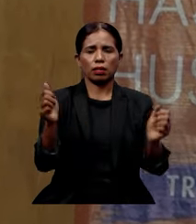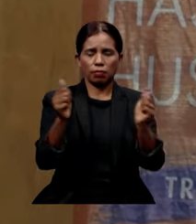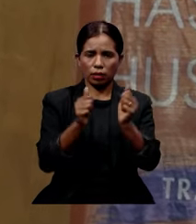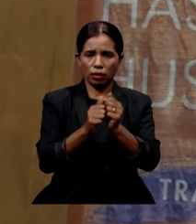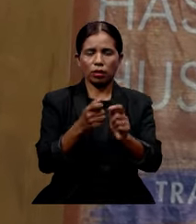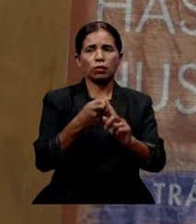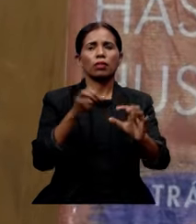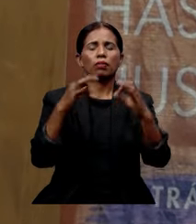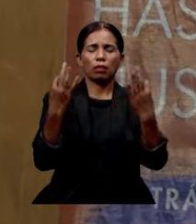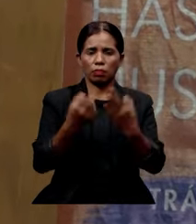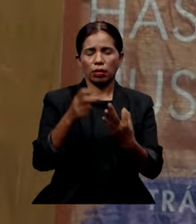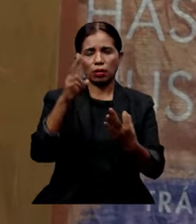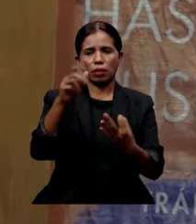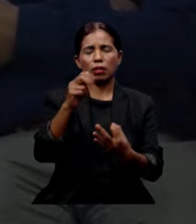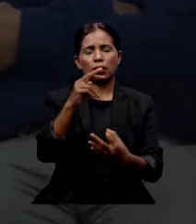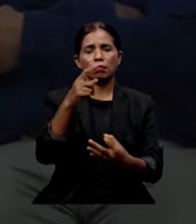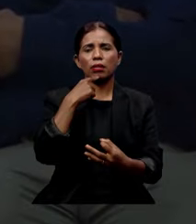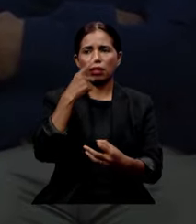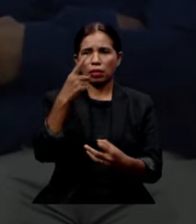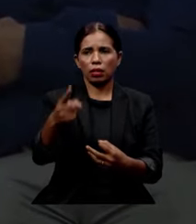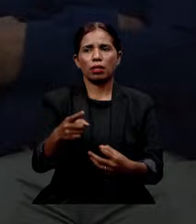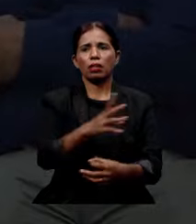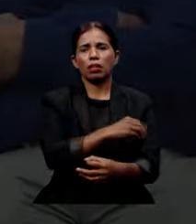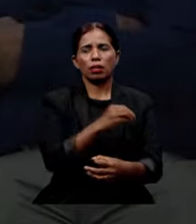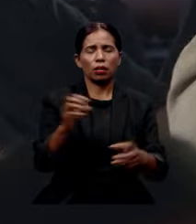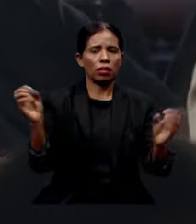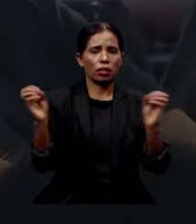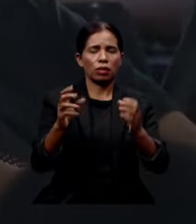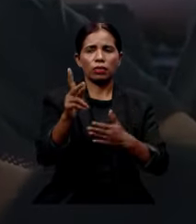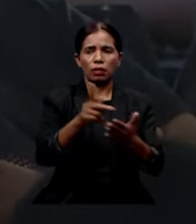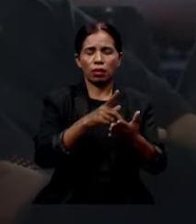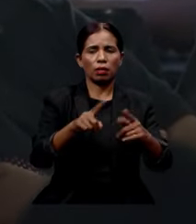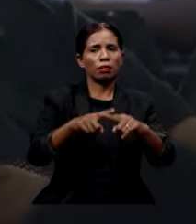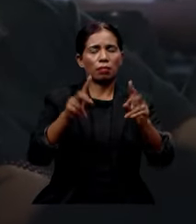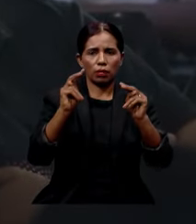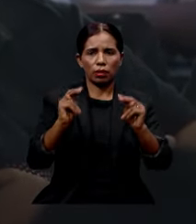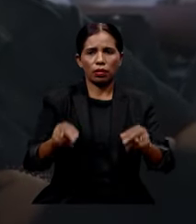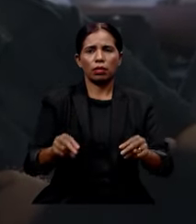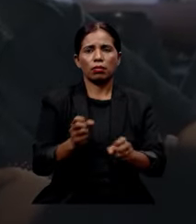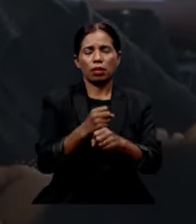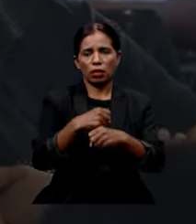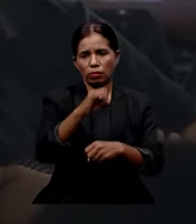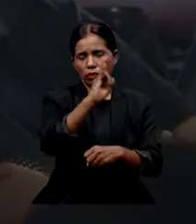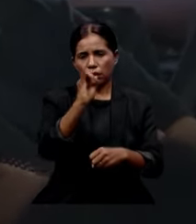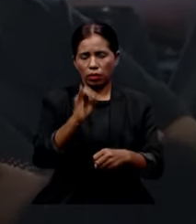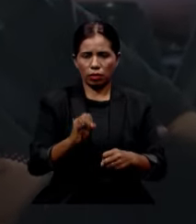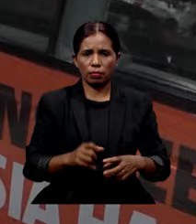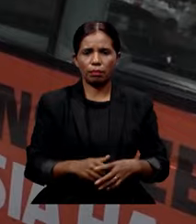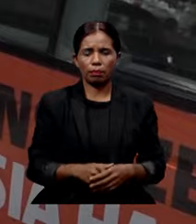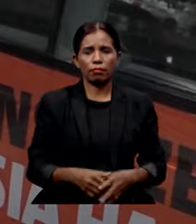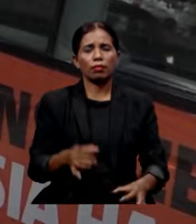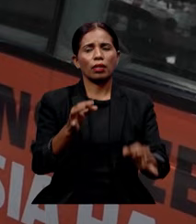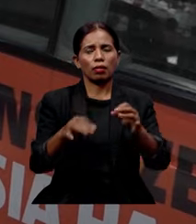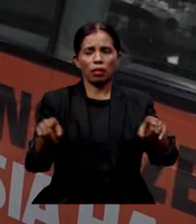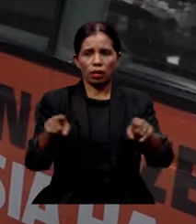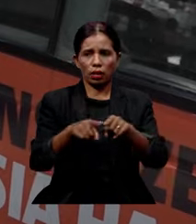husi familia rua Ana Paula esclarece situasau ne la os krimi ma be precisa investigasaun. Karik idane